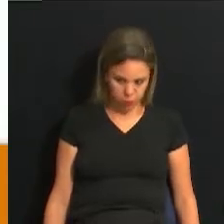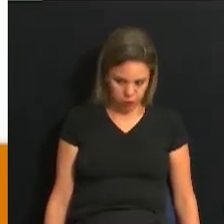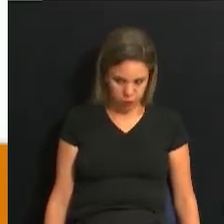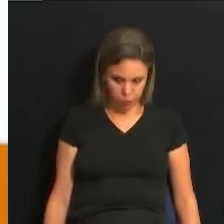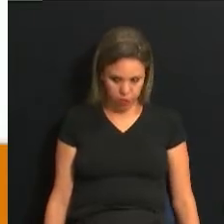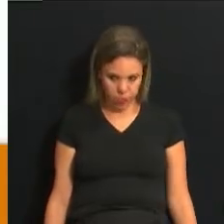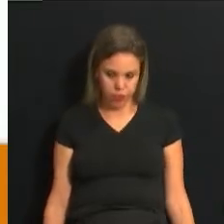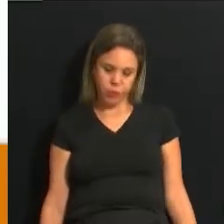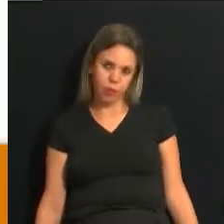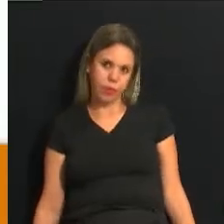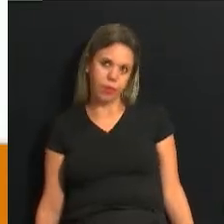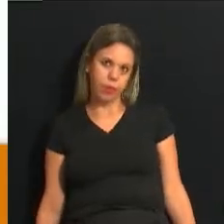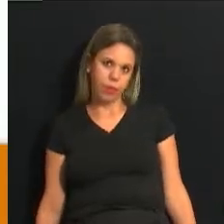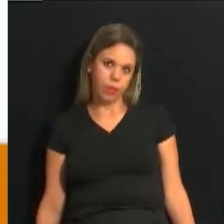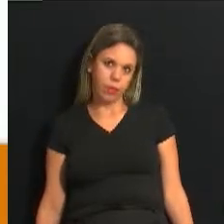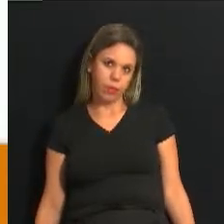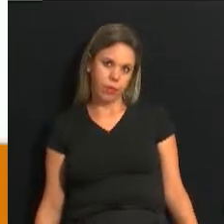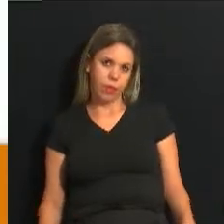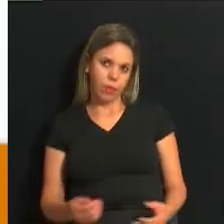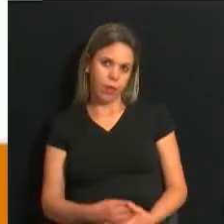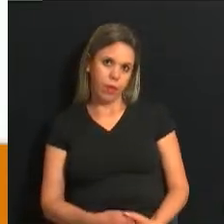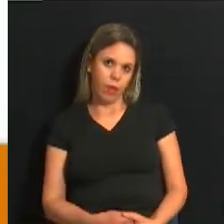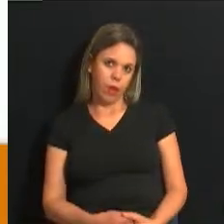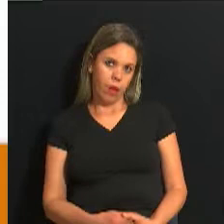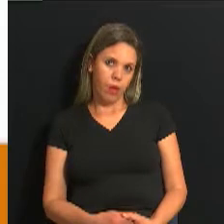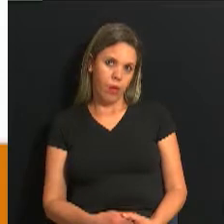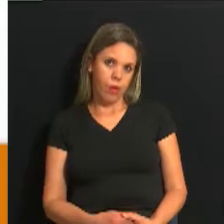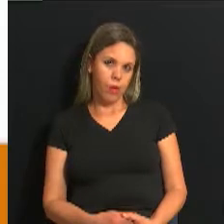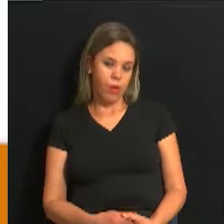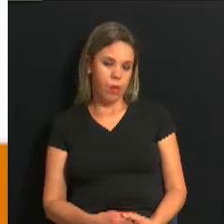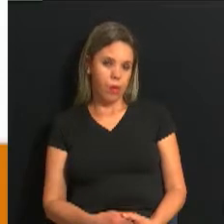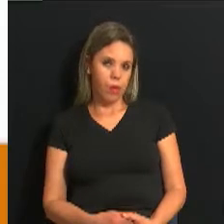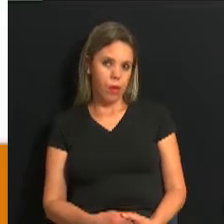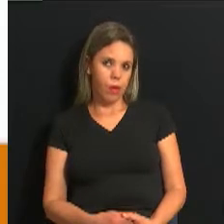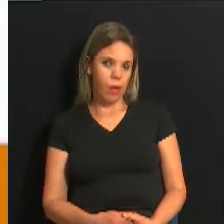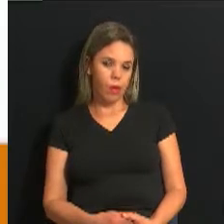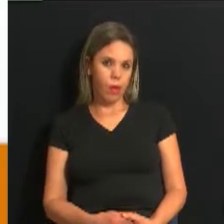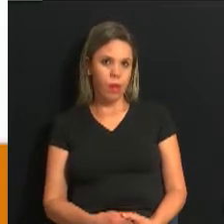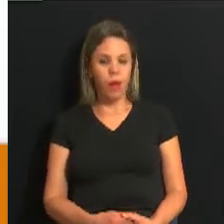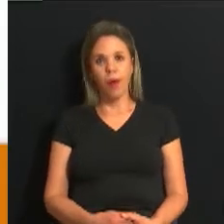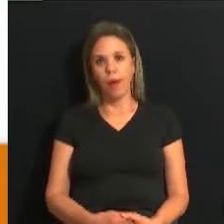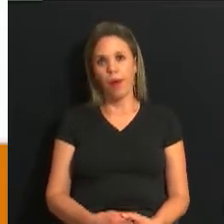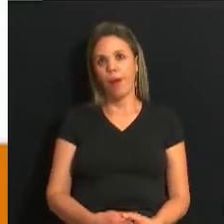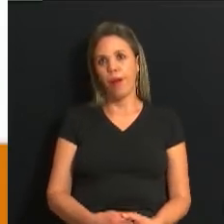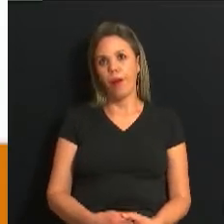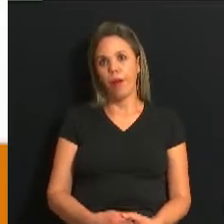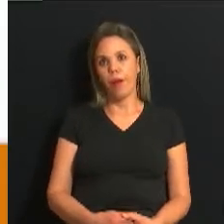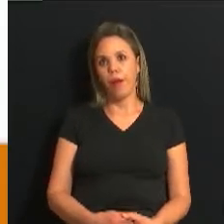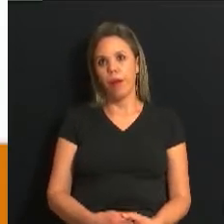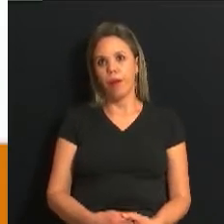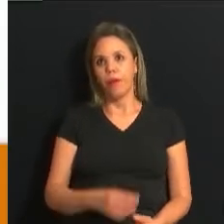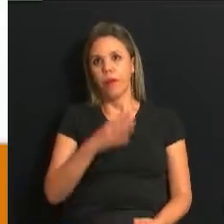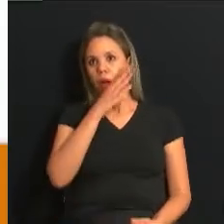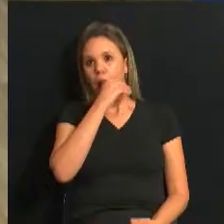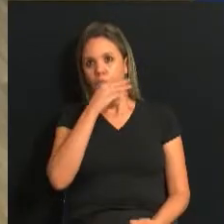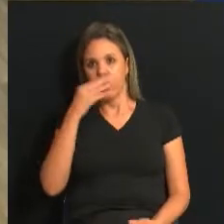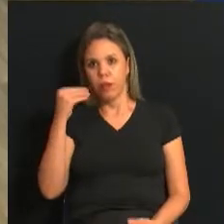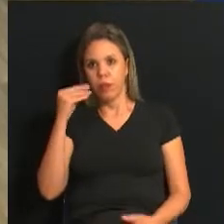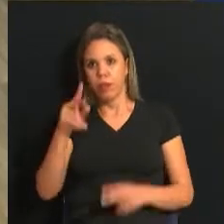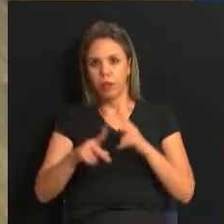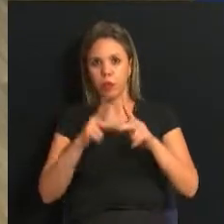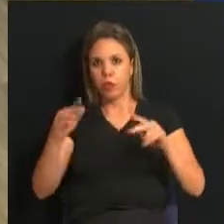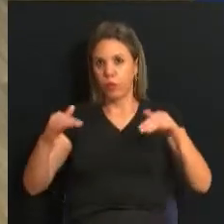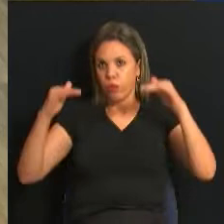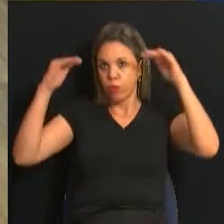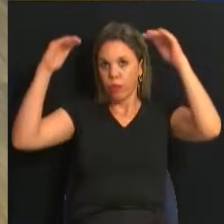Florense, Vila Perseu, Leite de Barros e no Itajaí. Agora vamos falar dos adolescentes e adultos, que também,